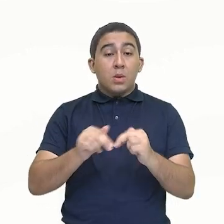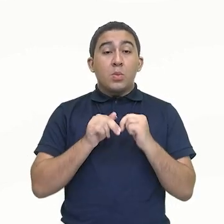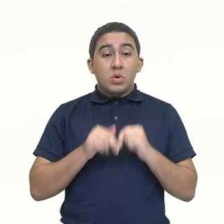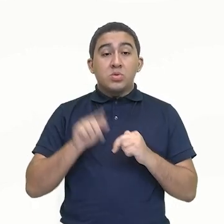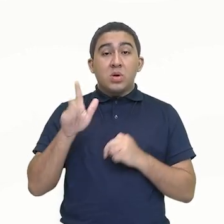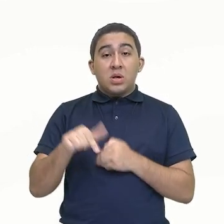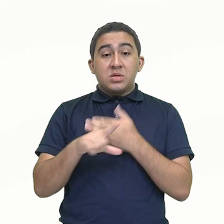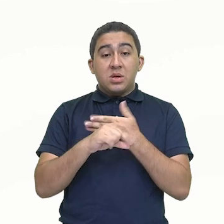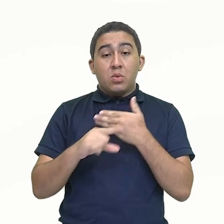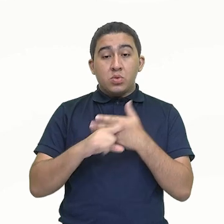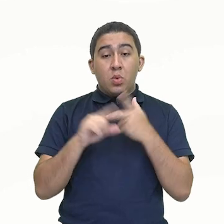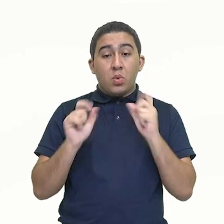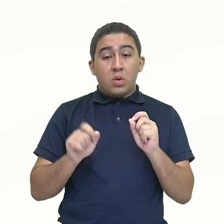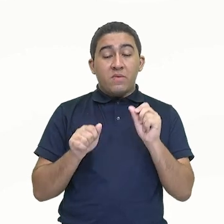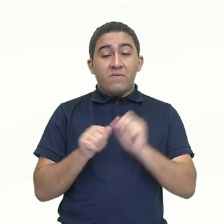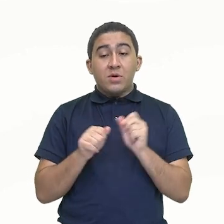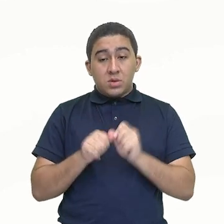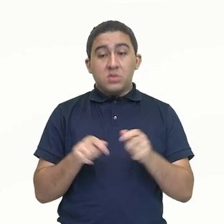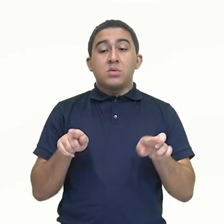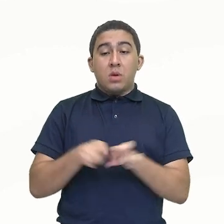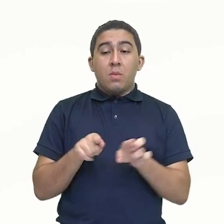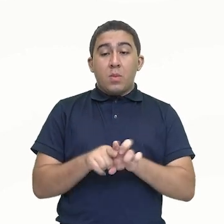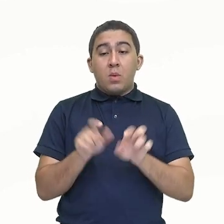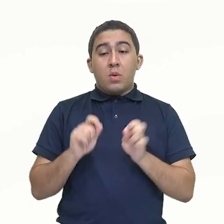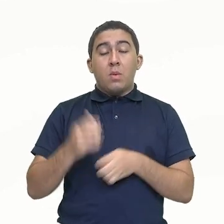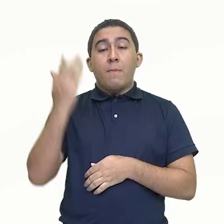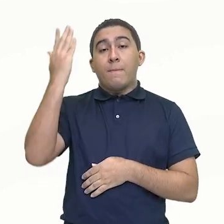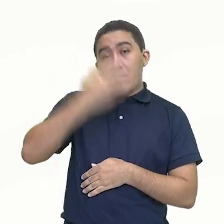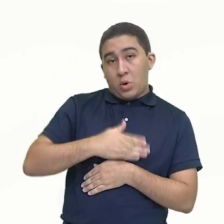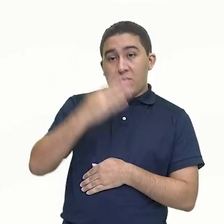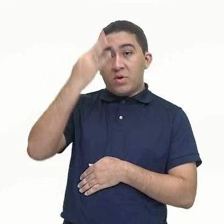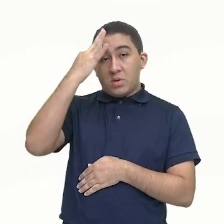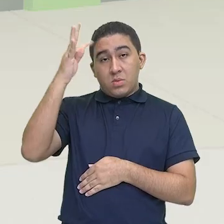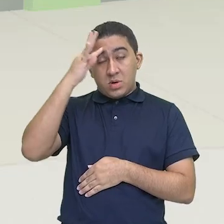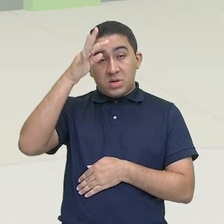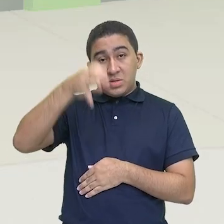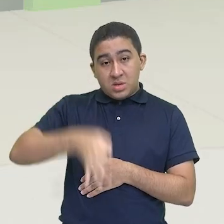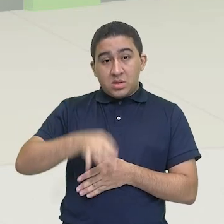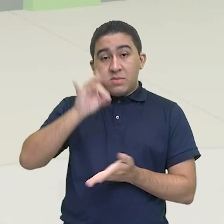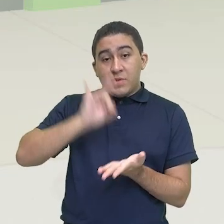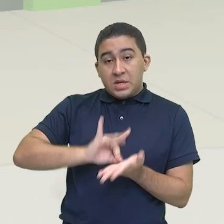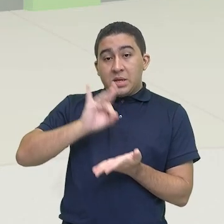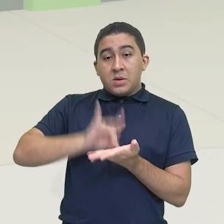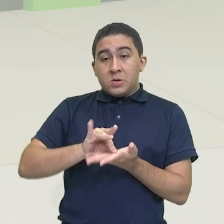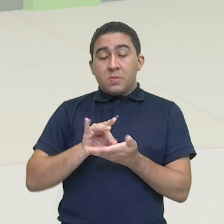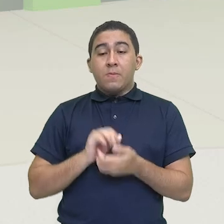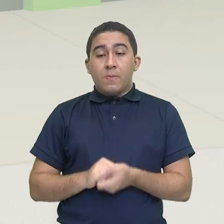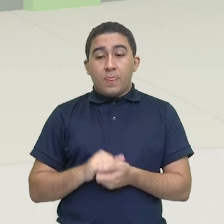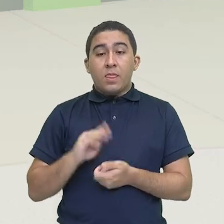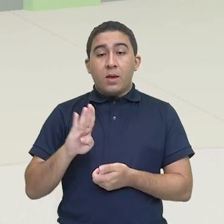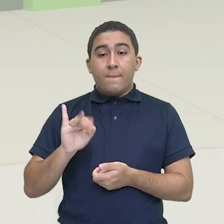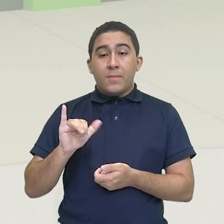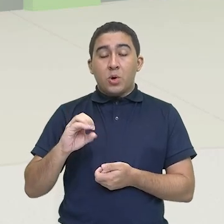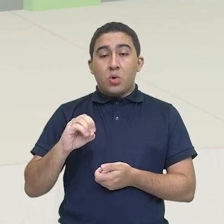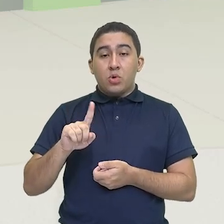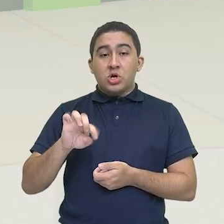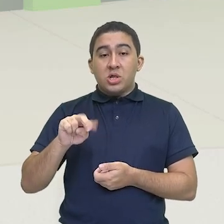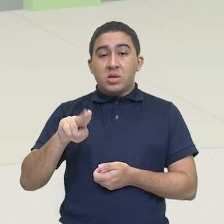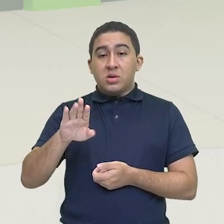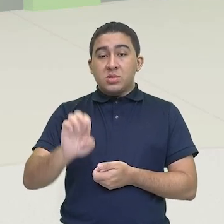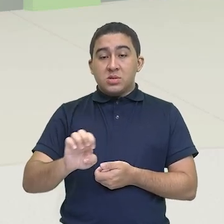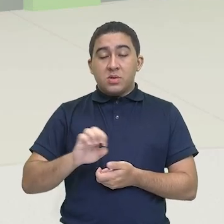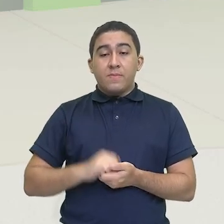Pasteur fez também a validação dessa teoria, confirmou a teoria da biogênese, em que